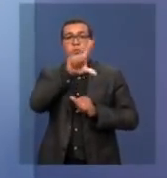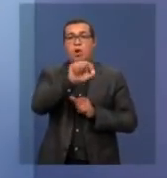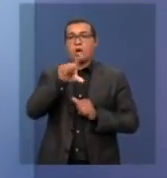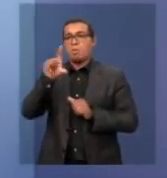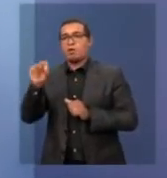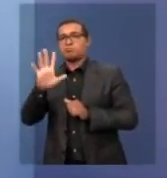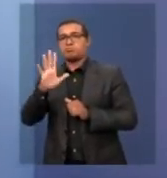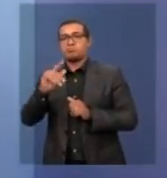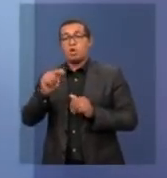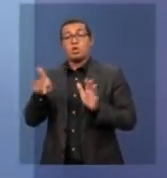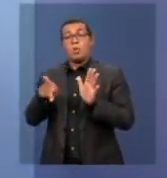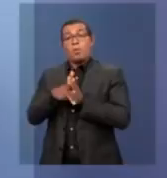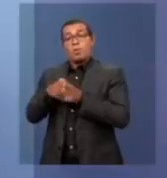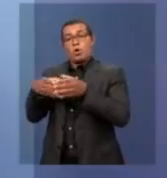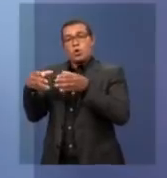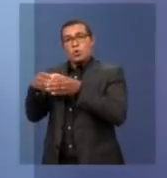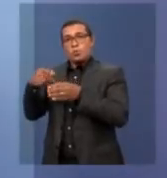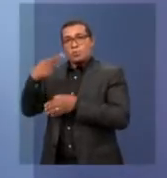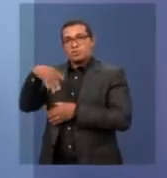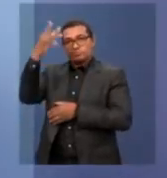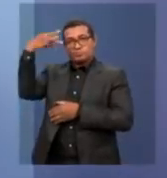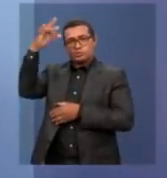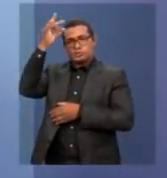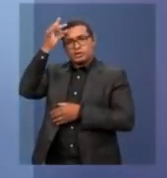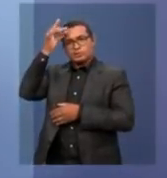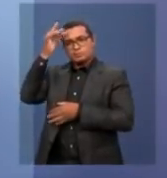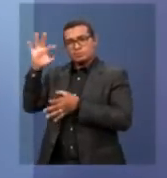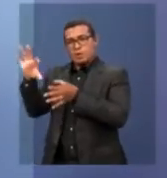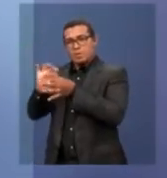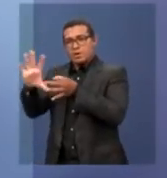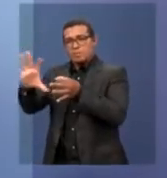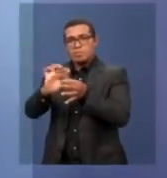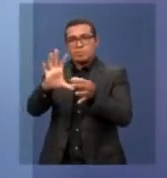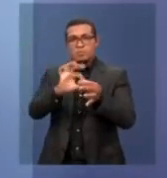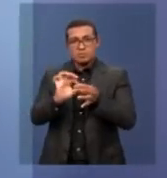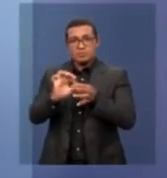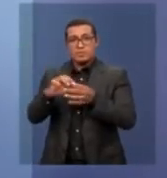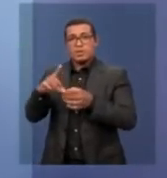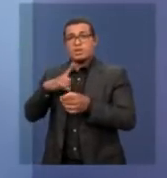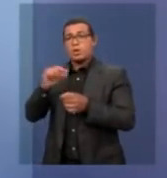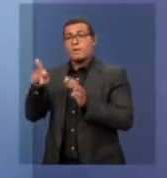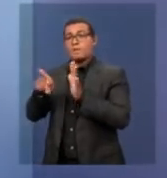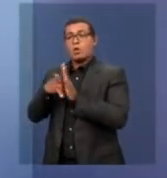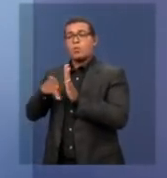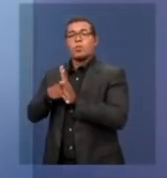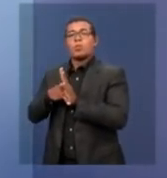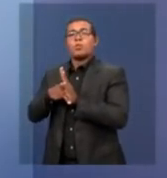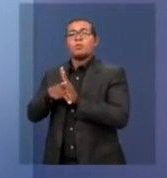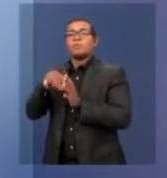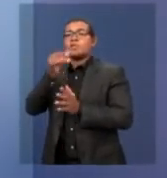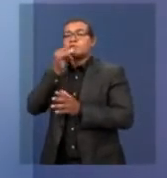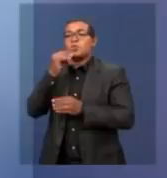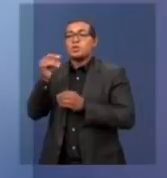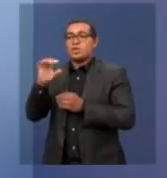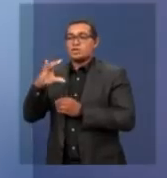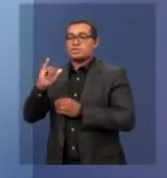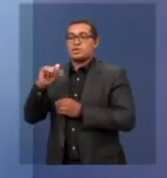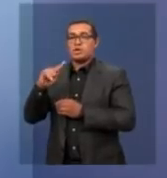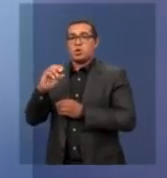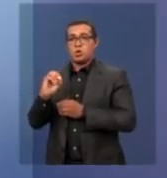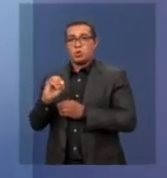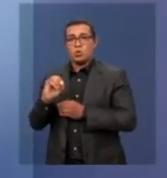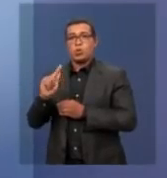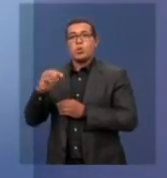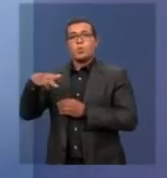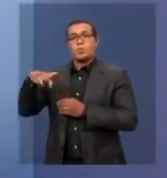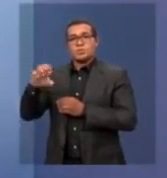nossa aliança que fizemos aqui no espírito santo é de ter candidaturas diferentes como a candidatura de ciro gomes à candidatura de alckmin